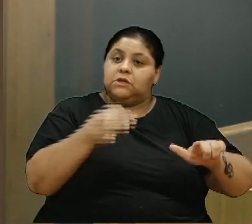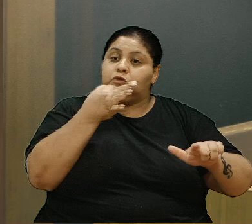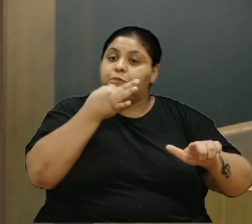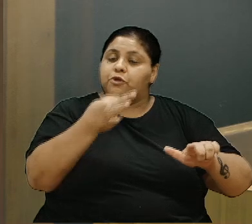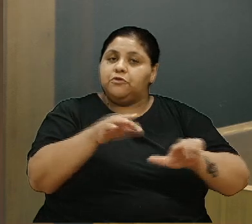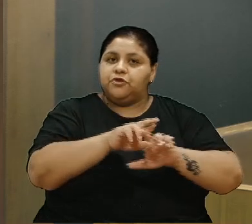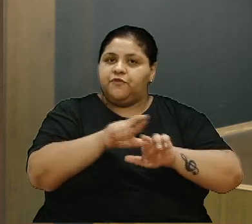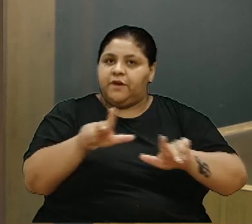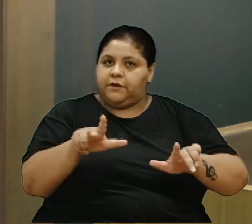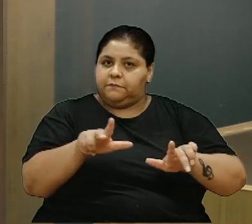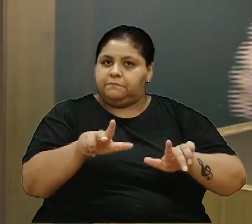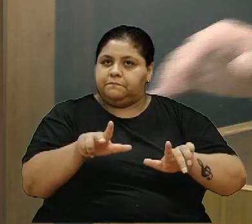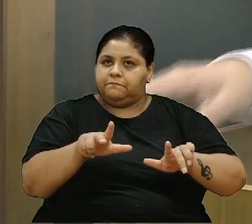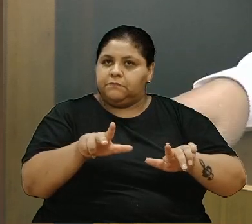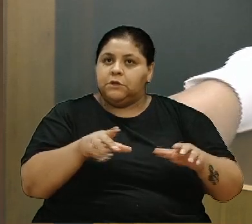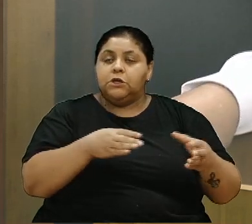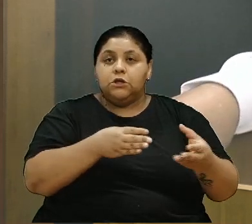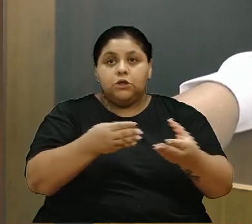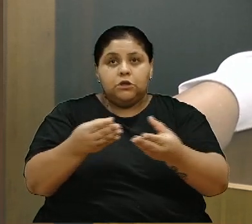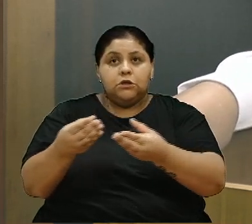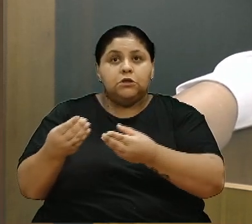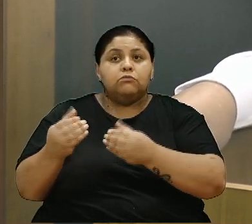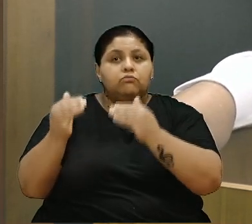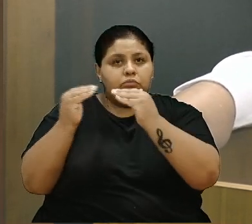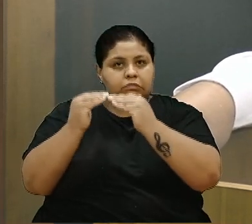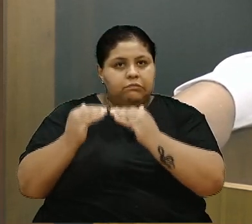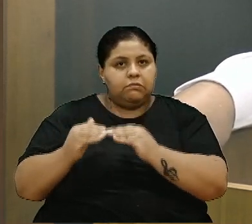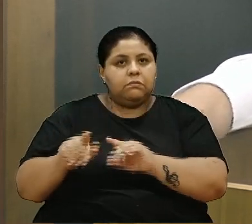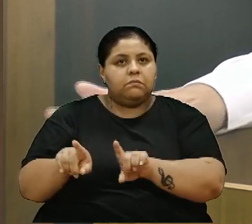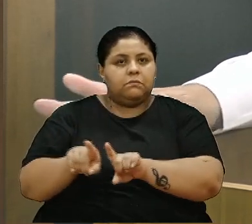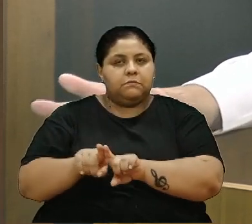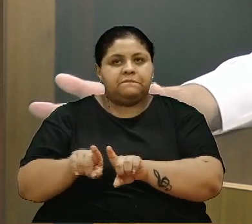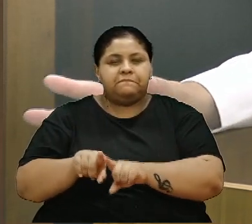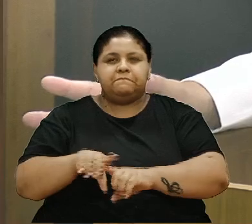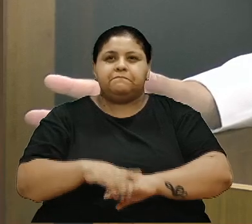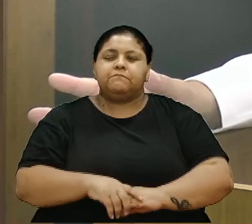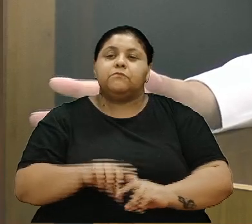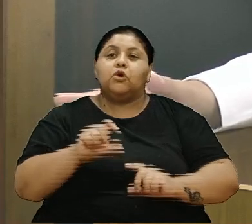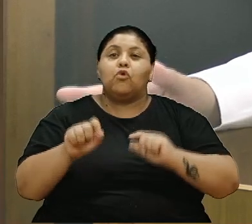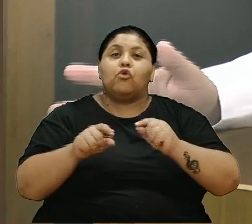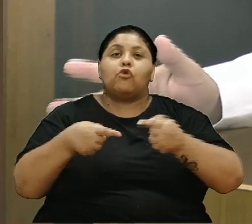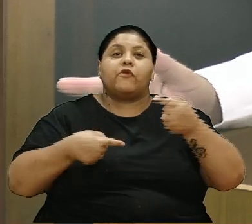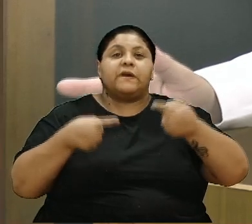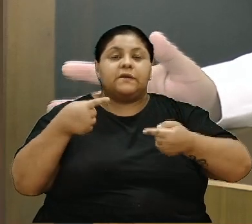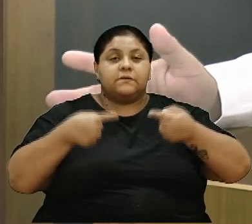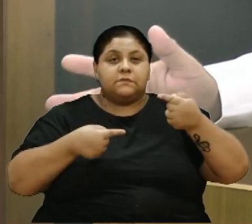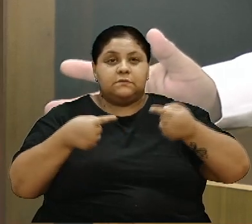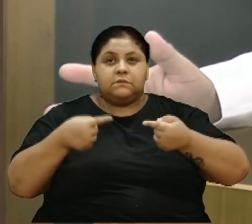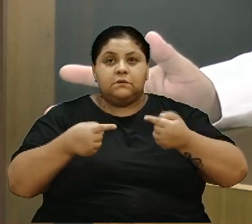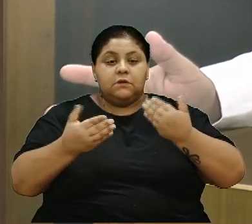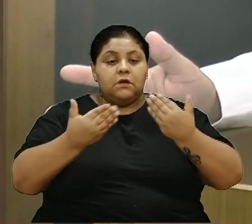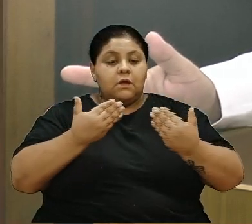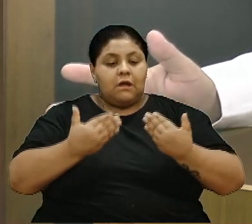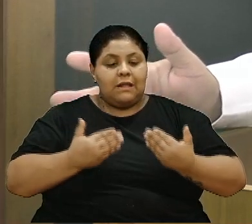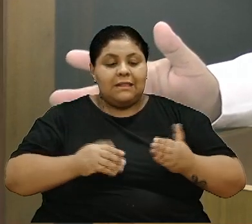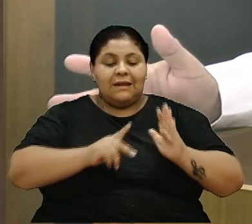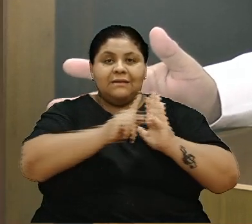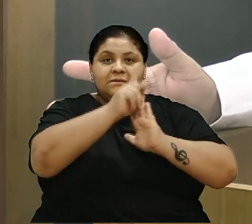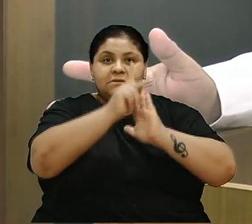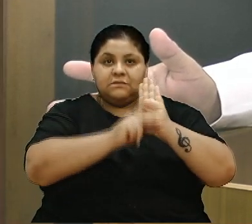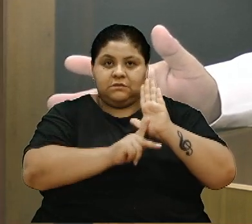divergências. E de muitas convergências também. Basicamente, o que está se discutindo aqui é a análise do projeto